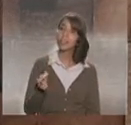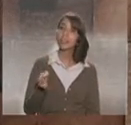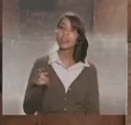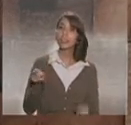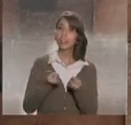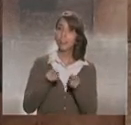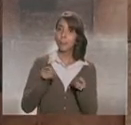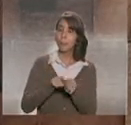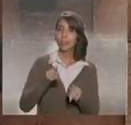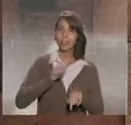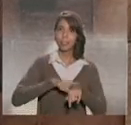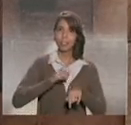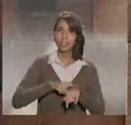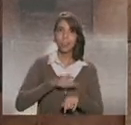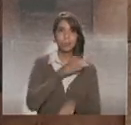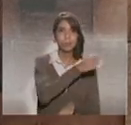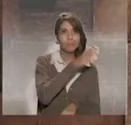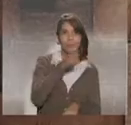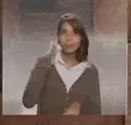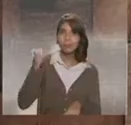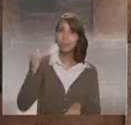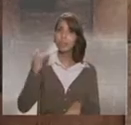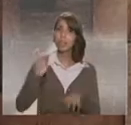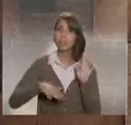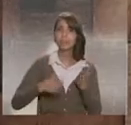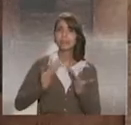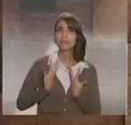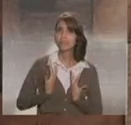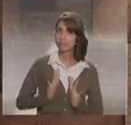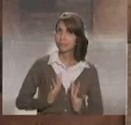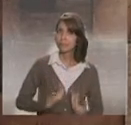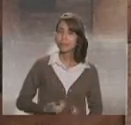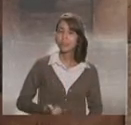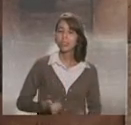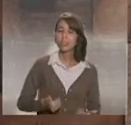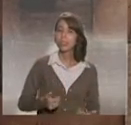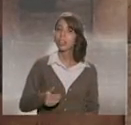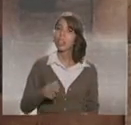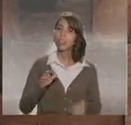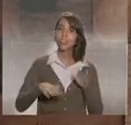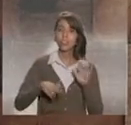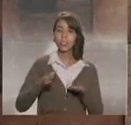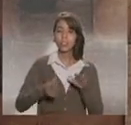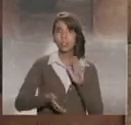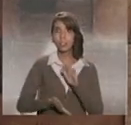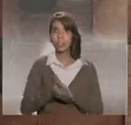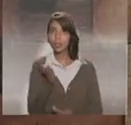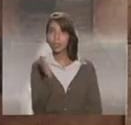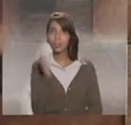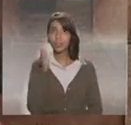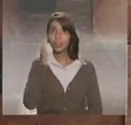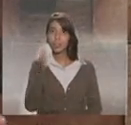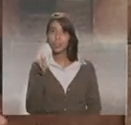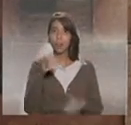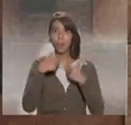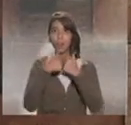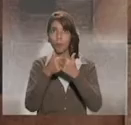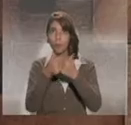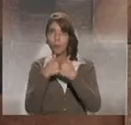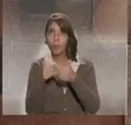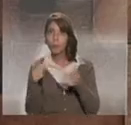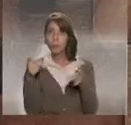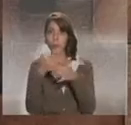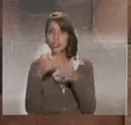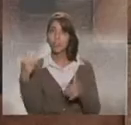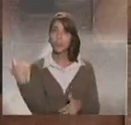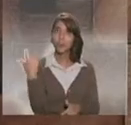e somente antigamente era uma coisa muito cansativo é você sair um dia pegar 11 ônibus e por outra cidade